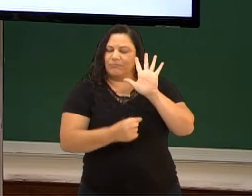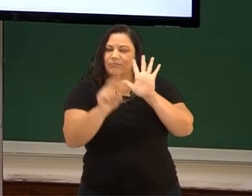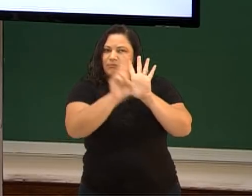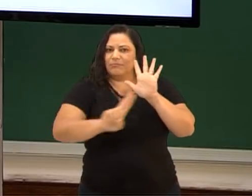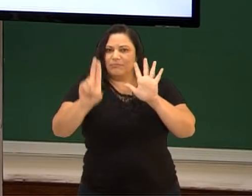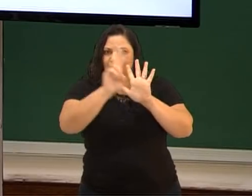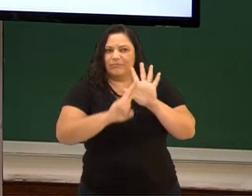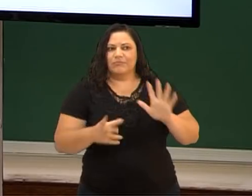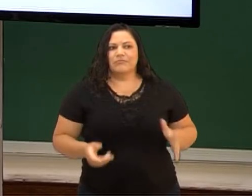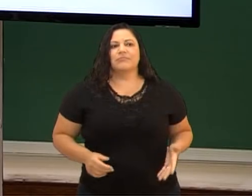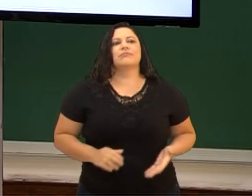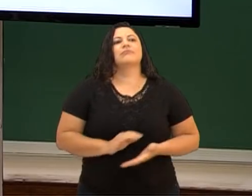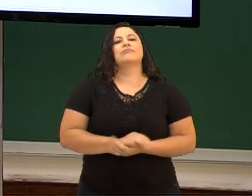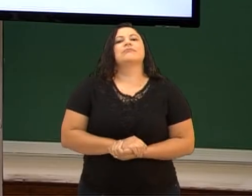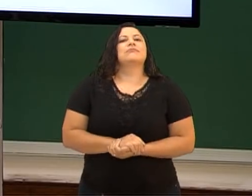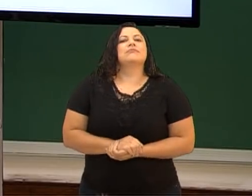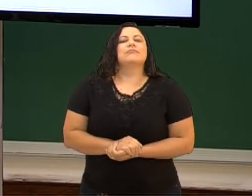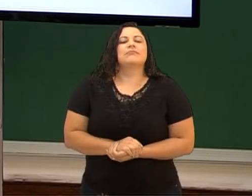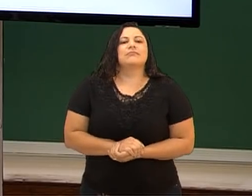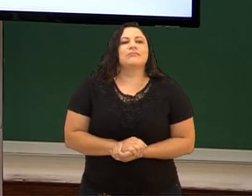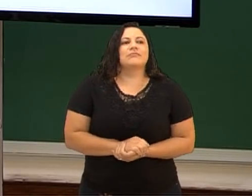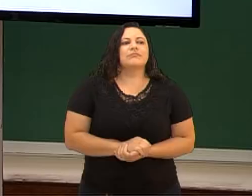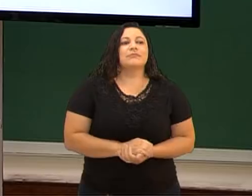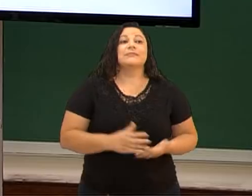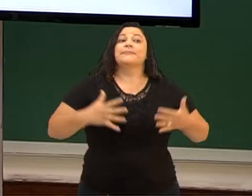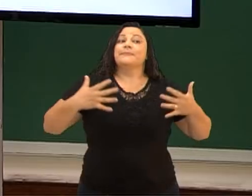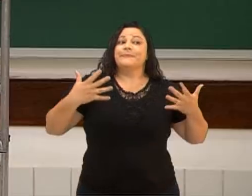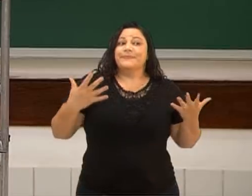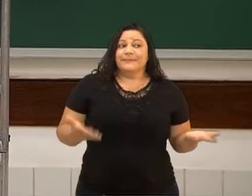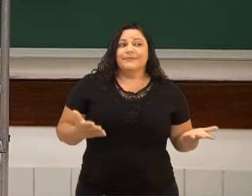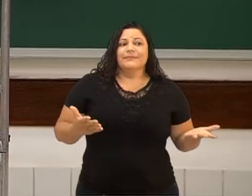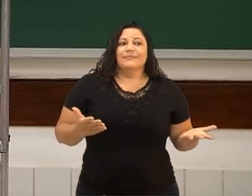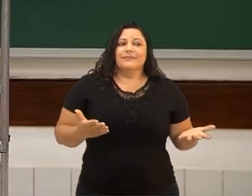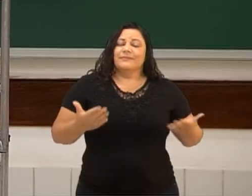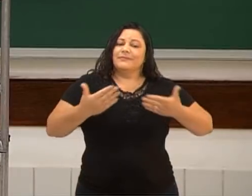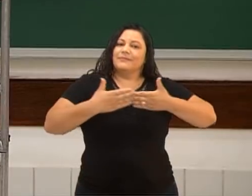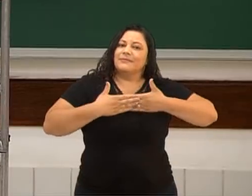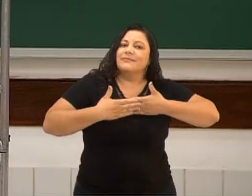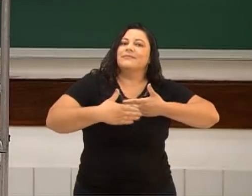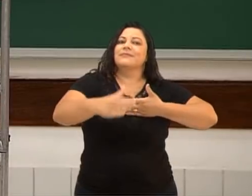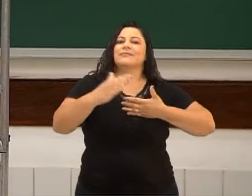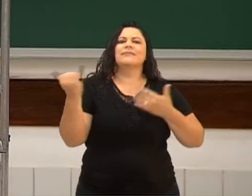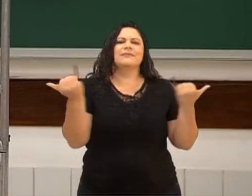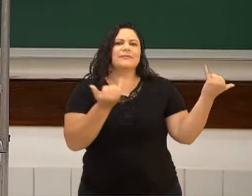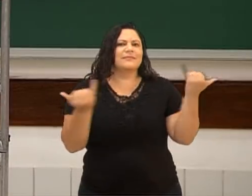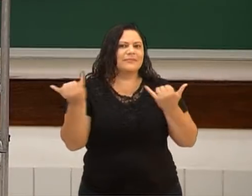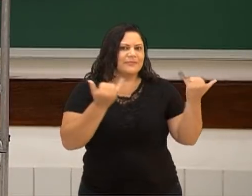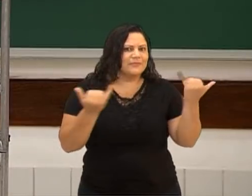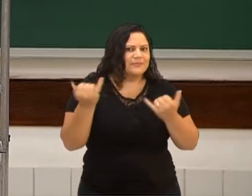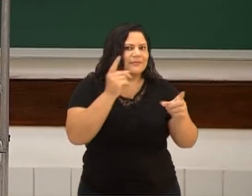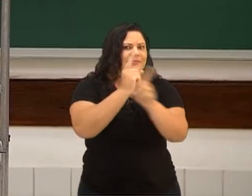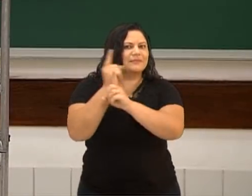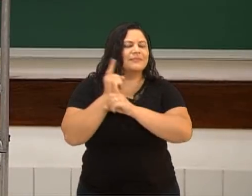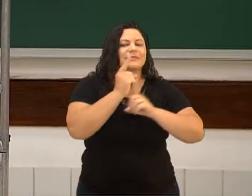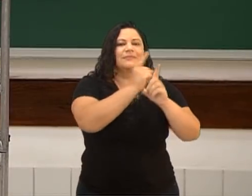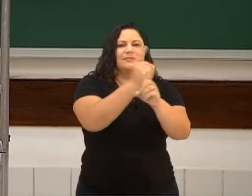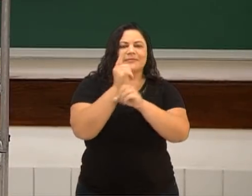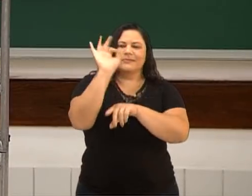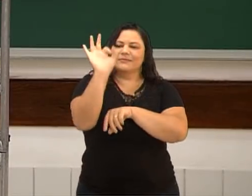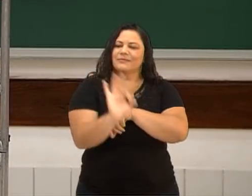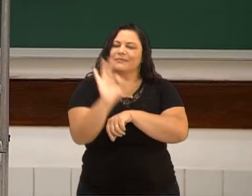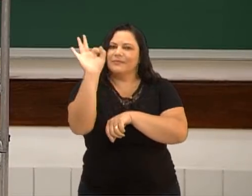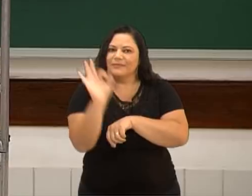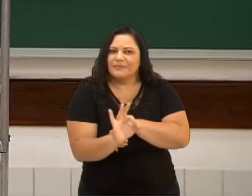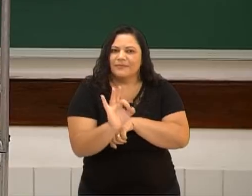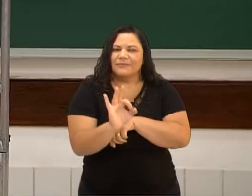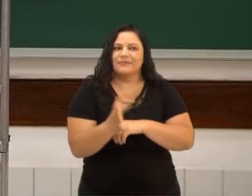como referência. Tudo bem? Então, a partir dessas informações, encontramos as porcentagens,